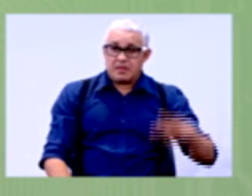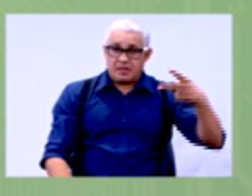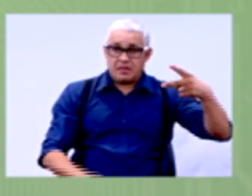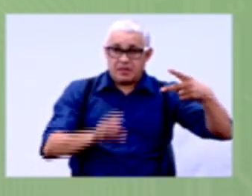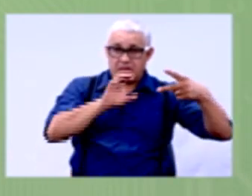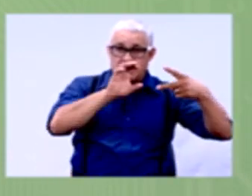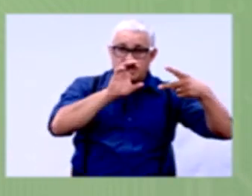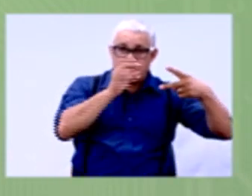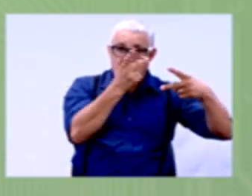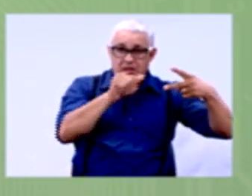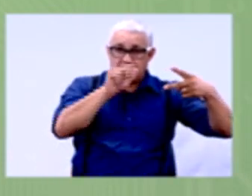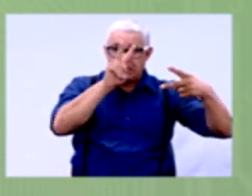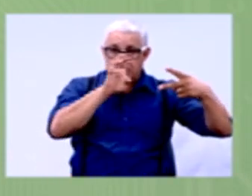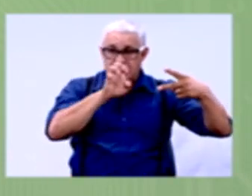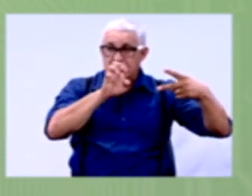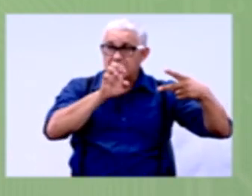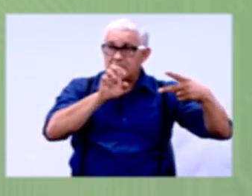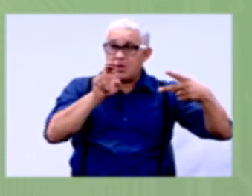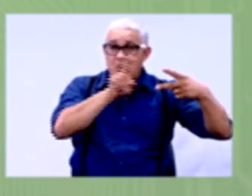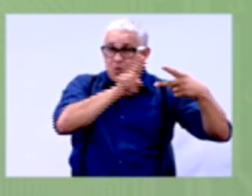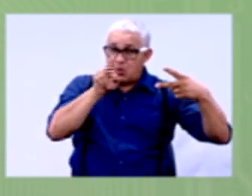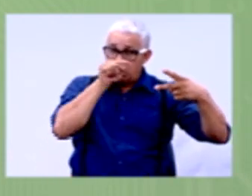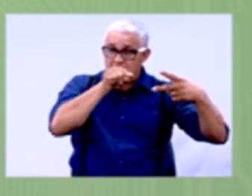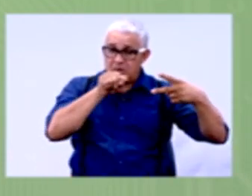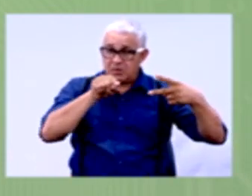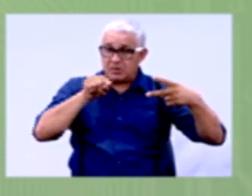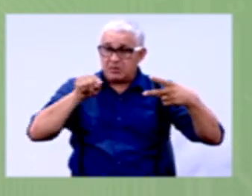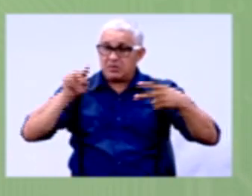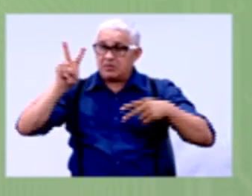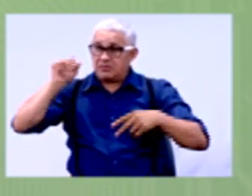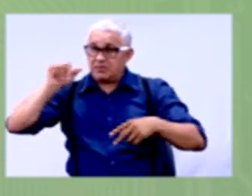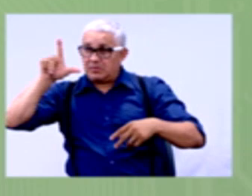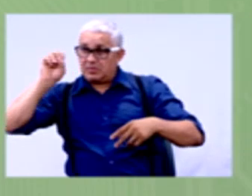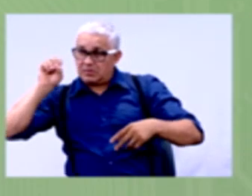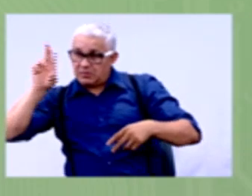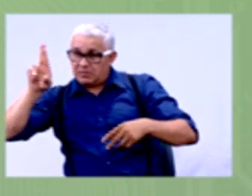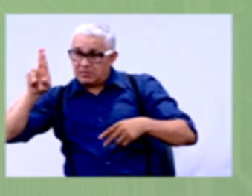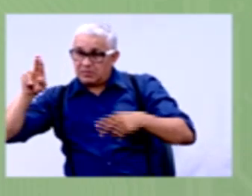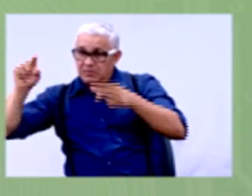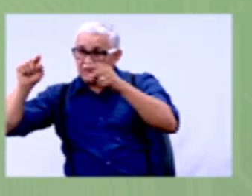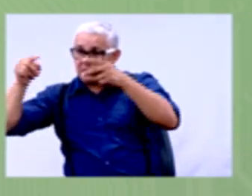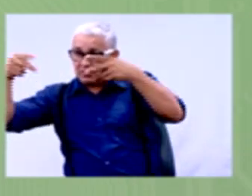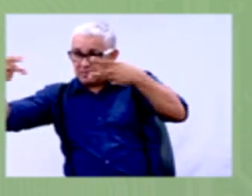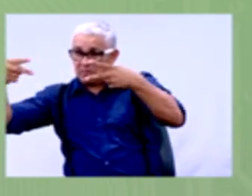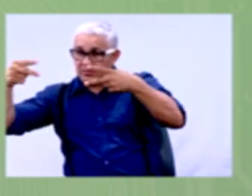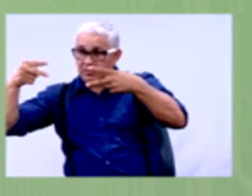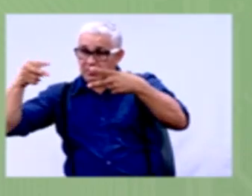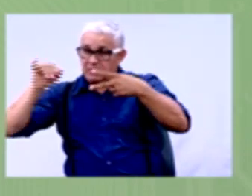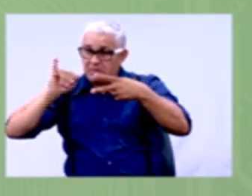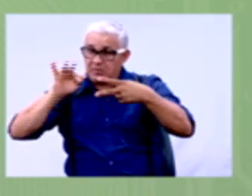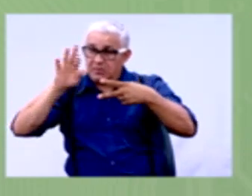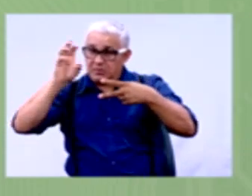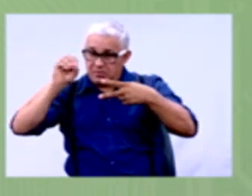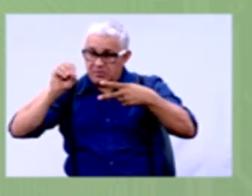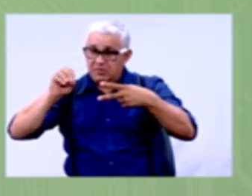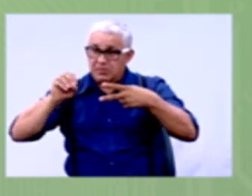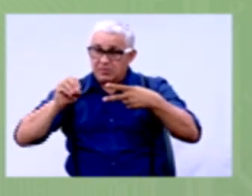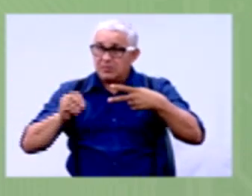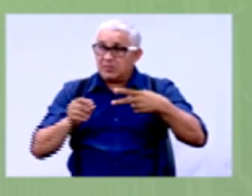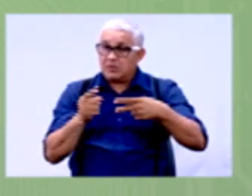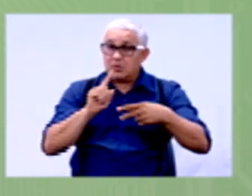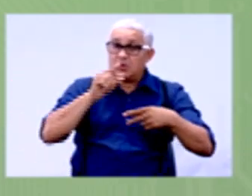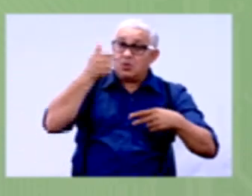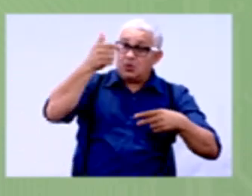valor ifro, né? Vamos criar uma outra sessão com a chave polo e o valor ouro preto, né? Então